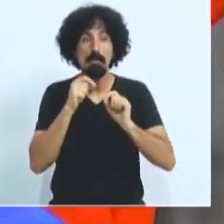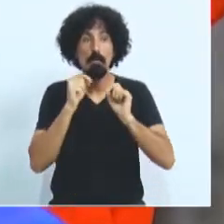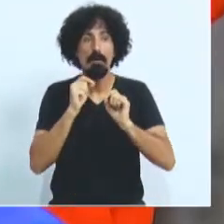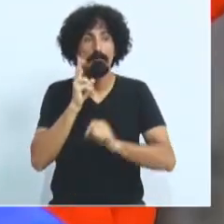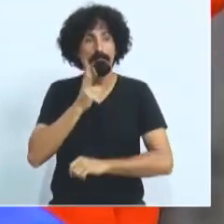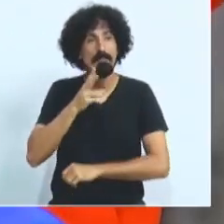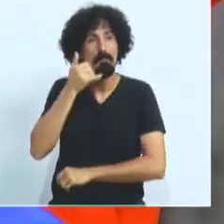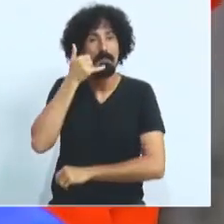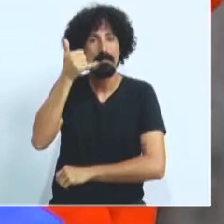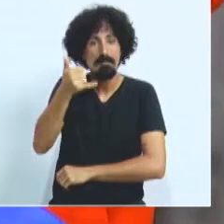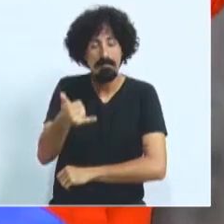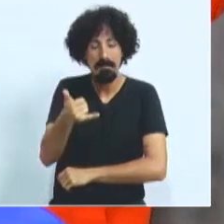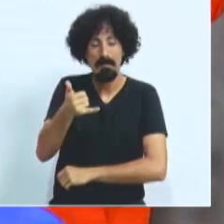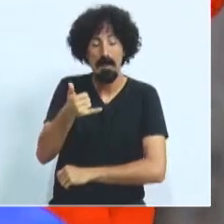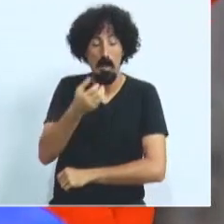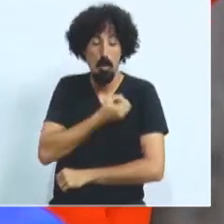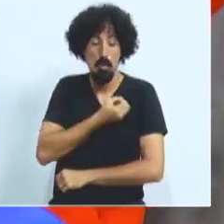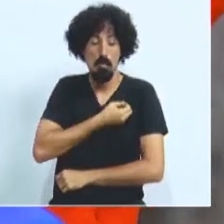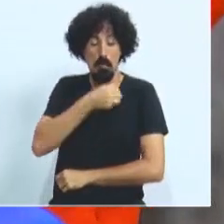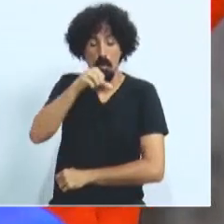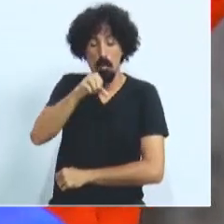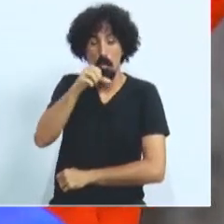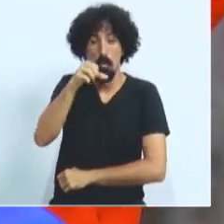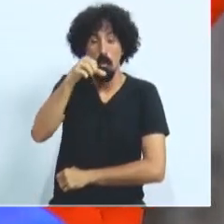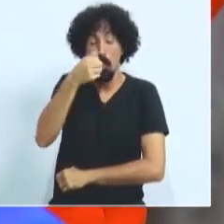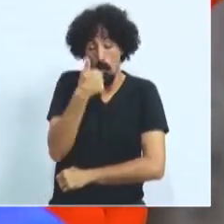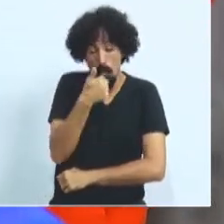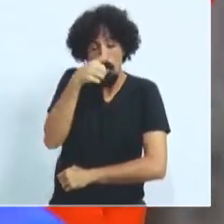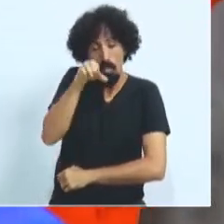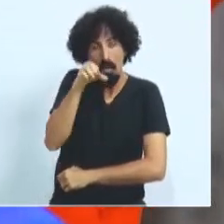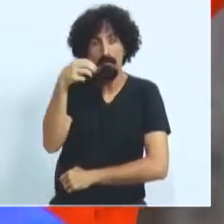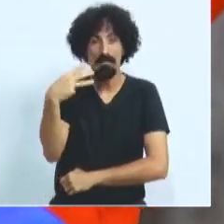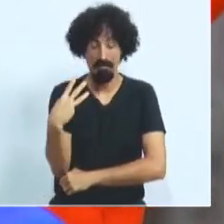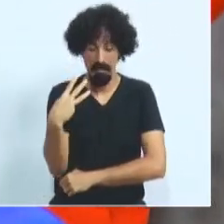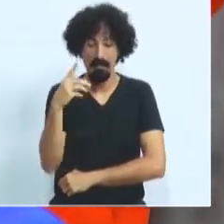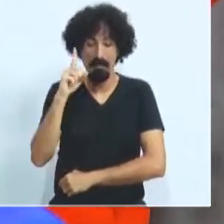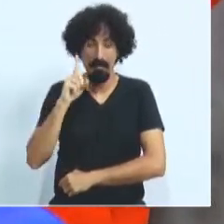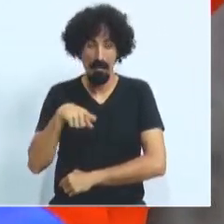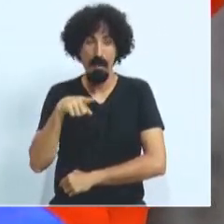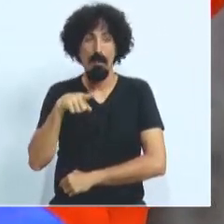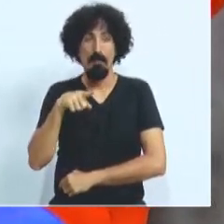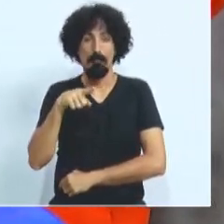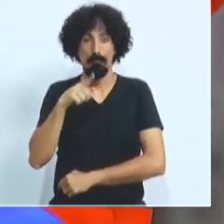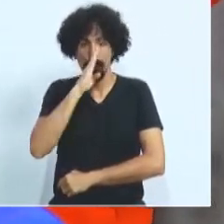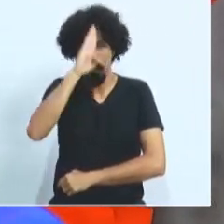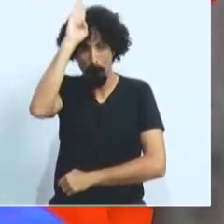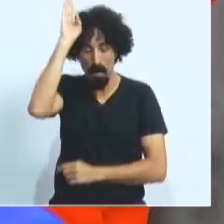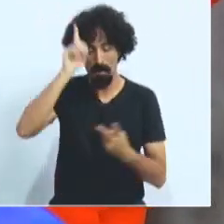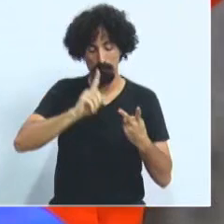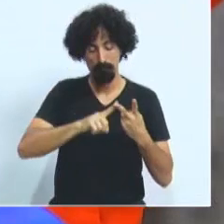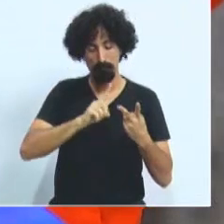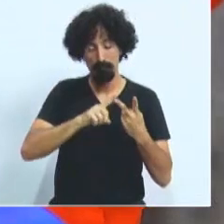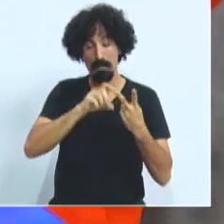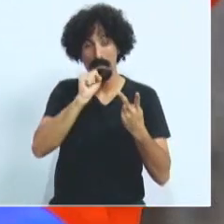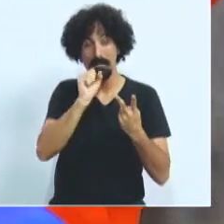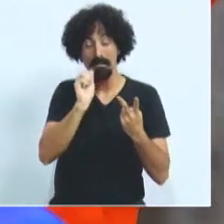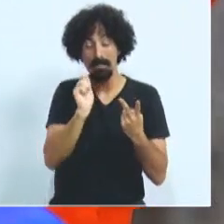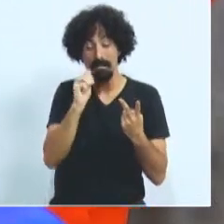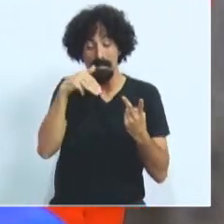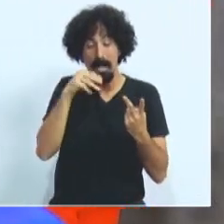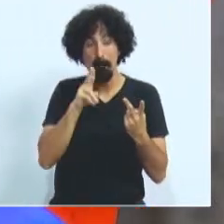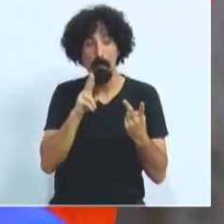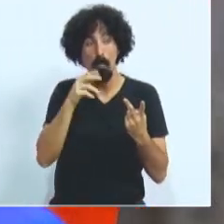emergência, 193, que é o bombeiro, 192, que é o SAMU. É o primeiro procedimento sempre, manter a calma, fazer a ligação